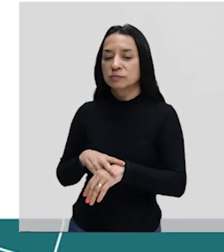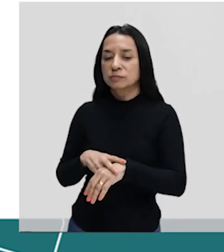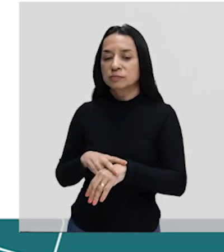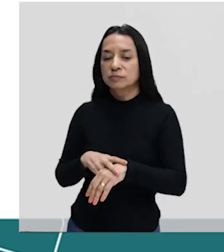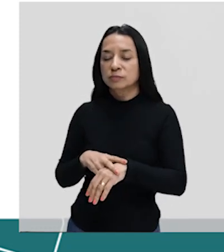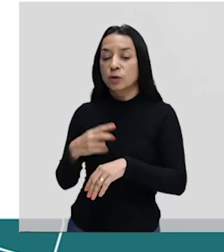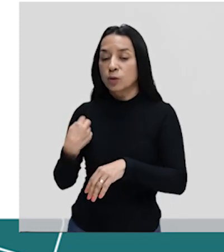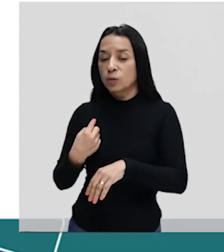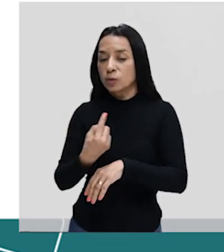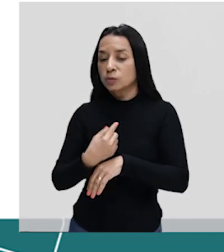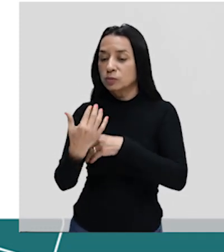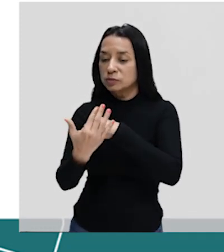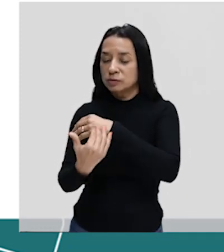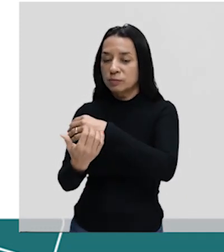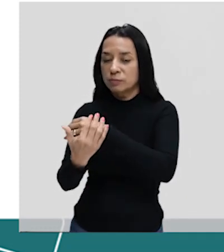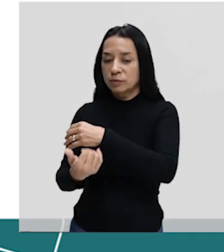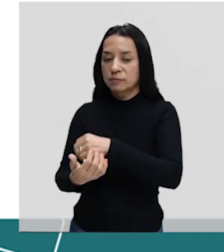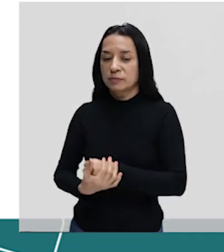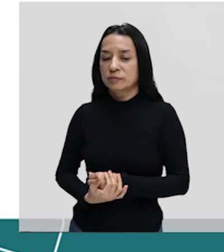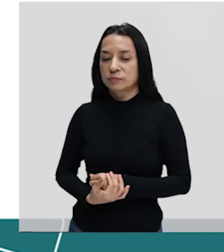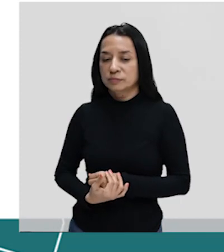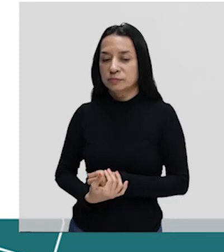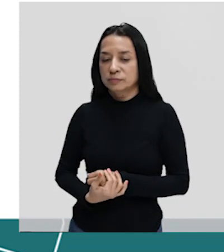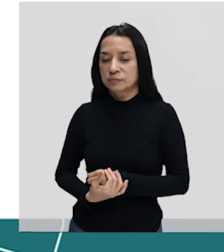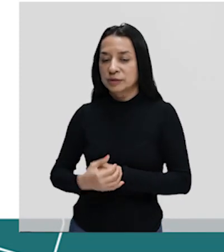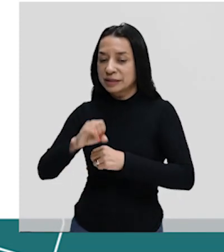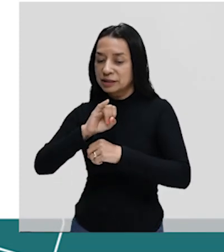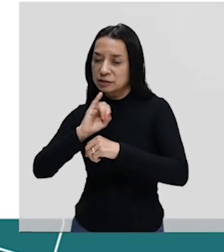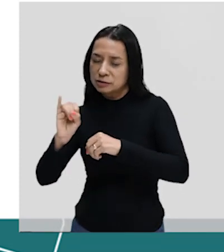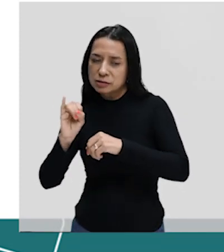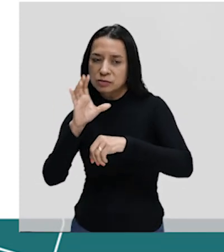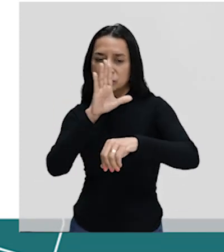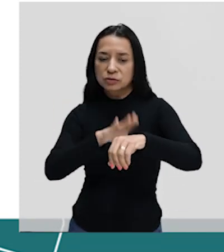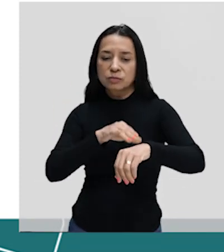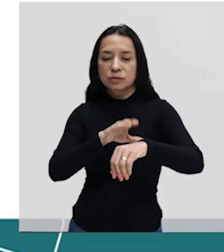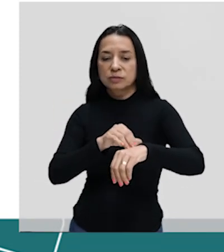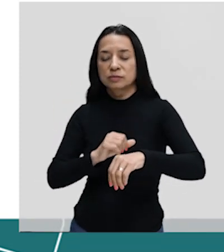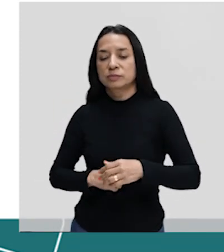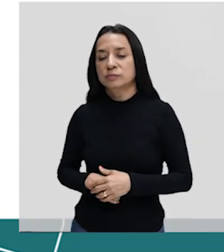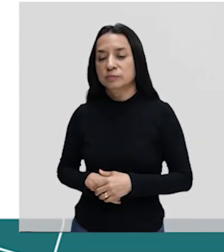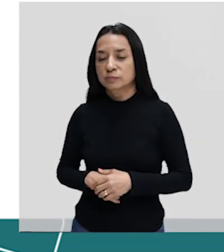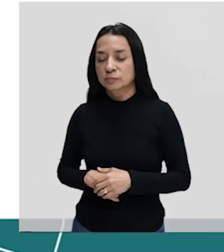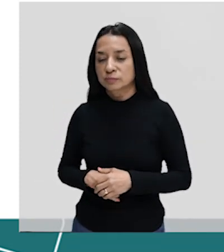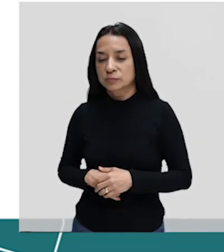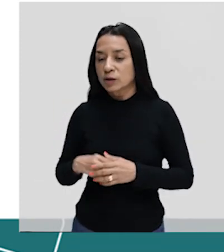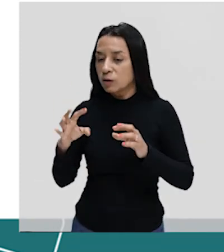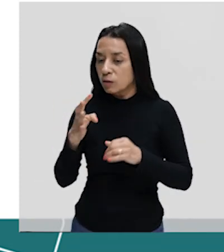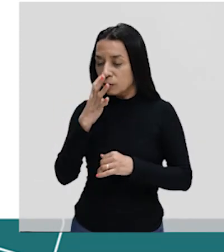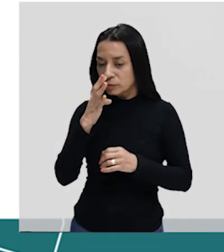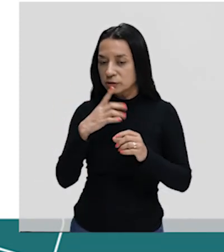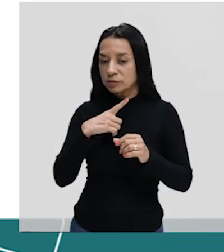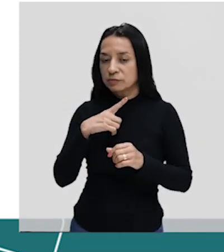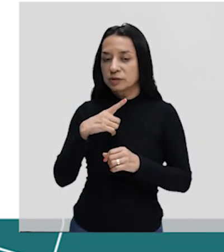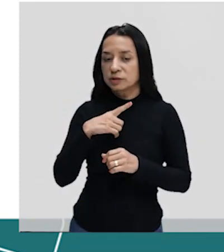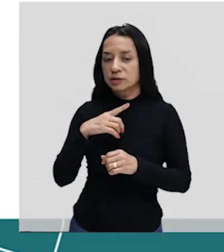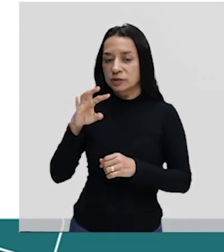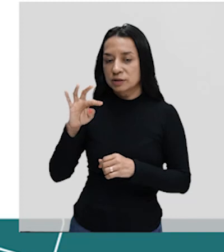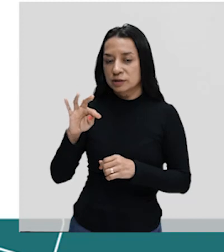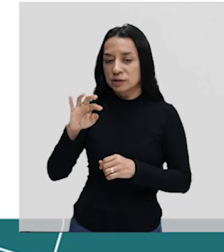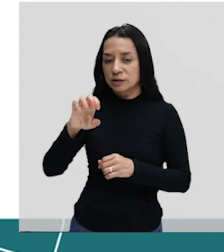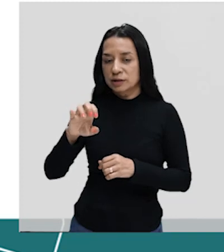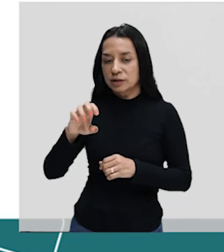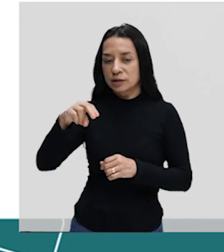chamava. Se lo llamássemos, se o chamássemos. Então, observe aqui, eu tenho te, nos e